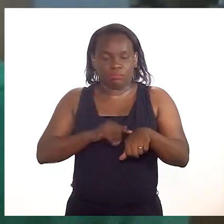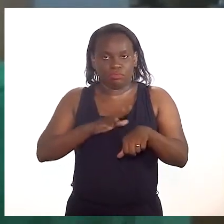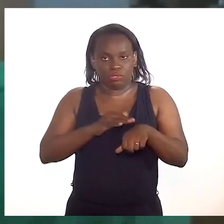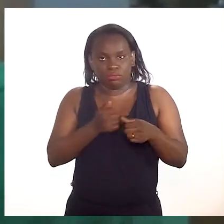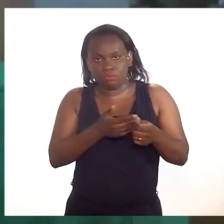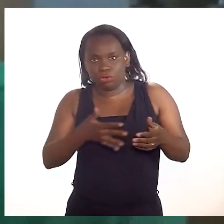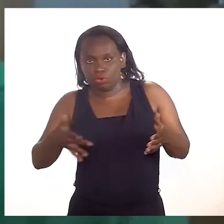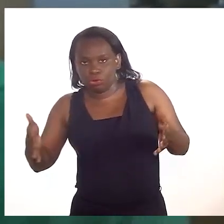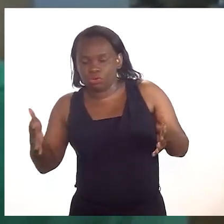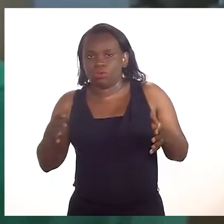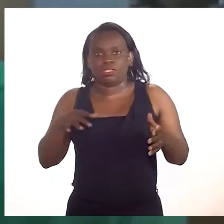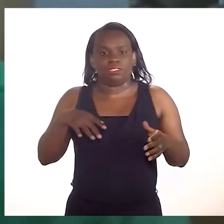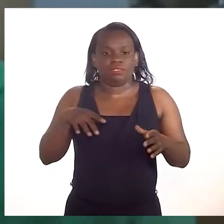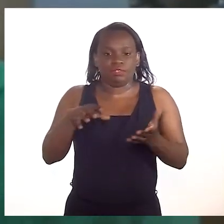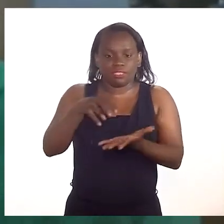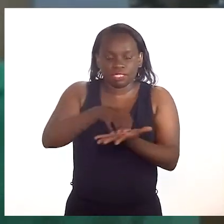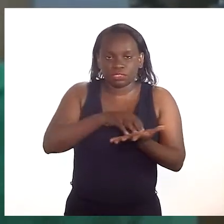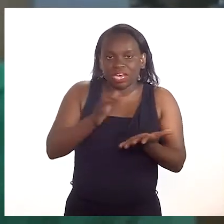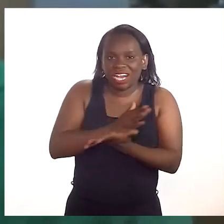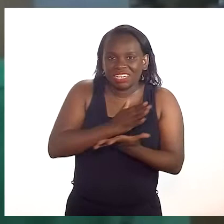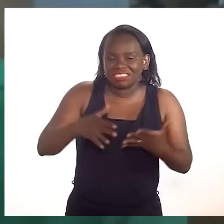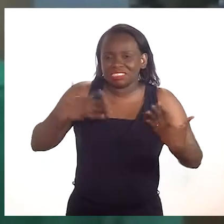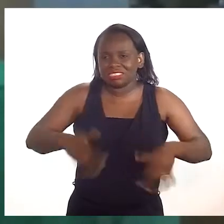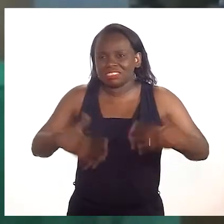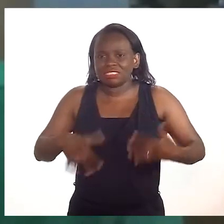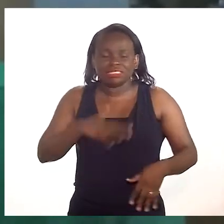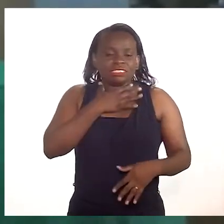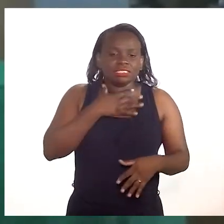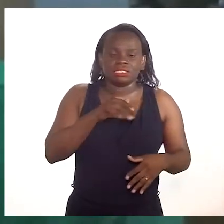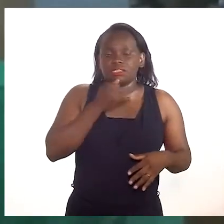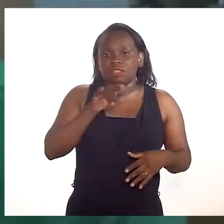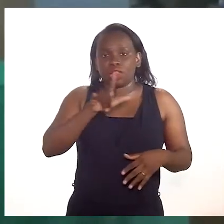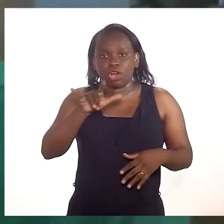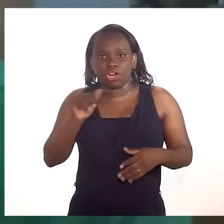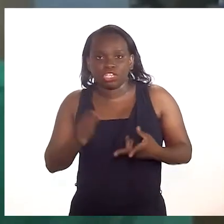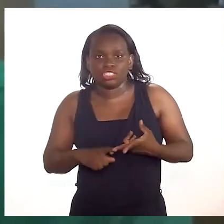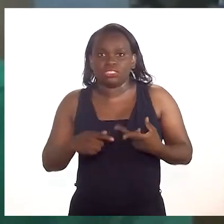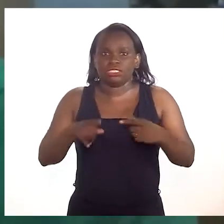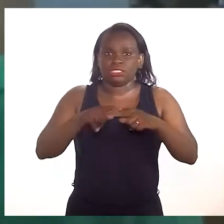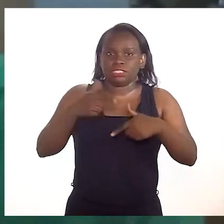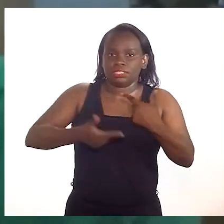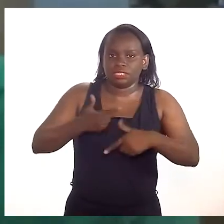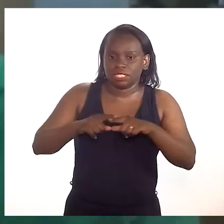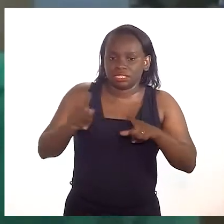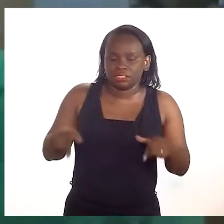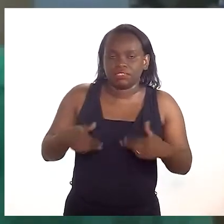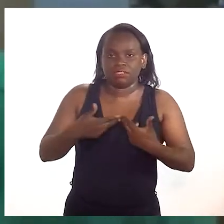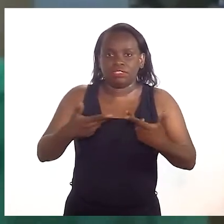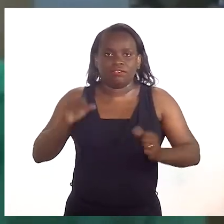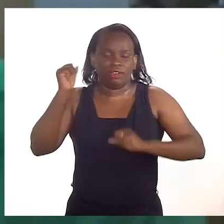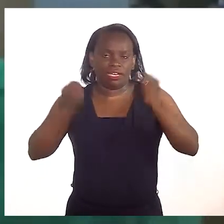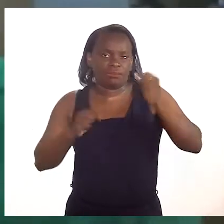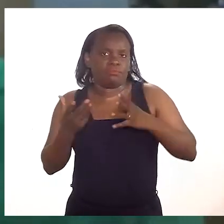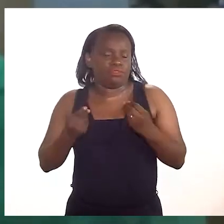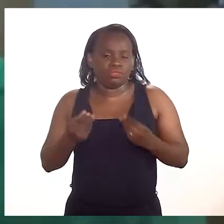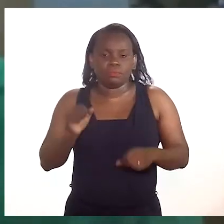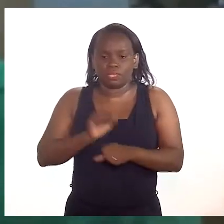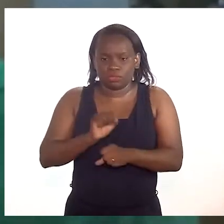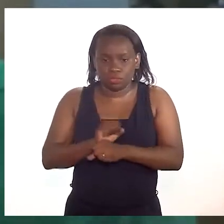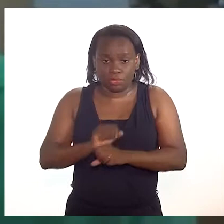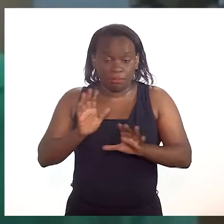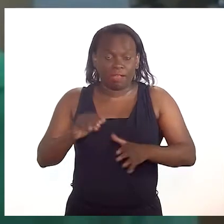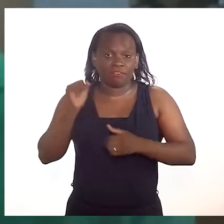nessa pandemia, quando vários setores ficaram inviabilizados, o comércio, a área de serviços, muito tipo de indústria.